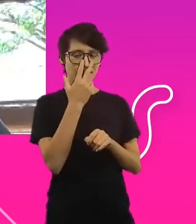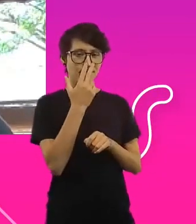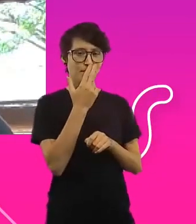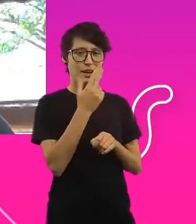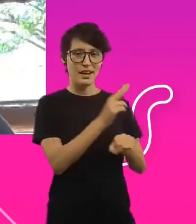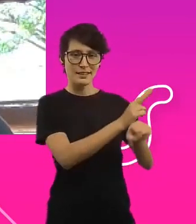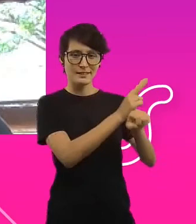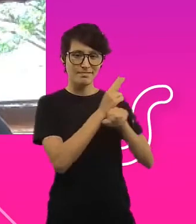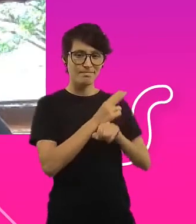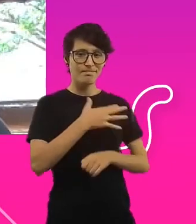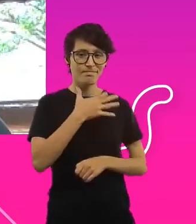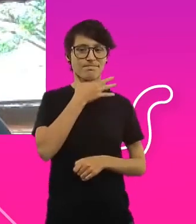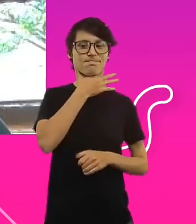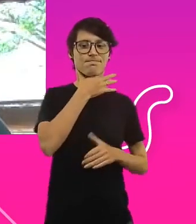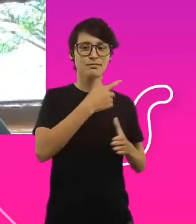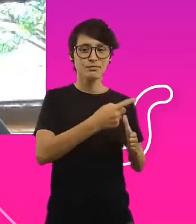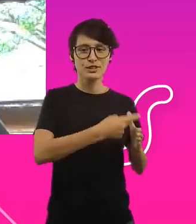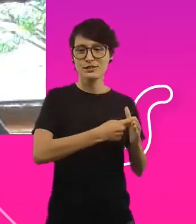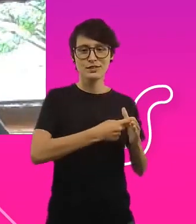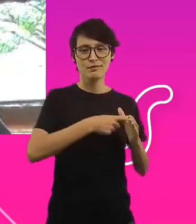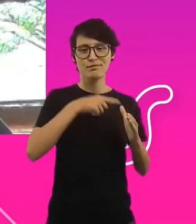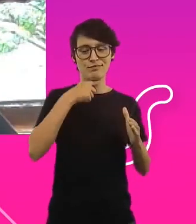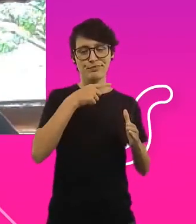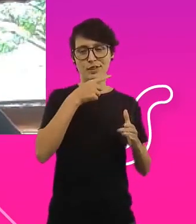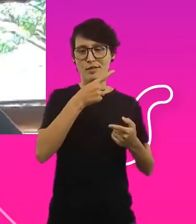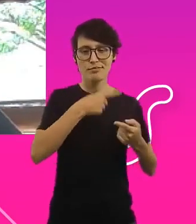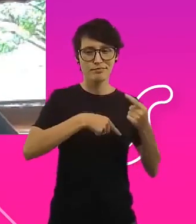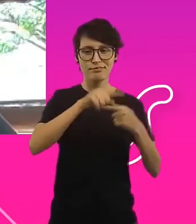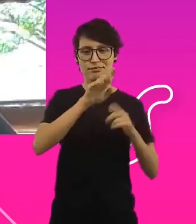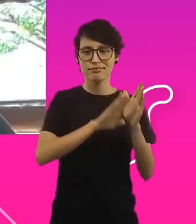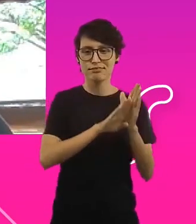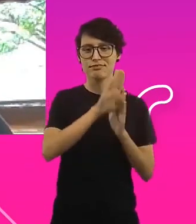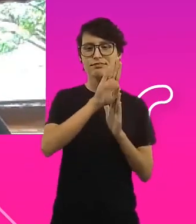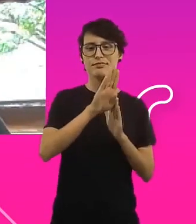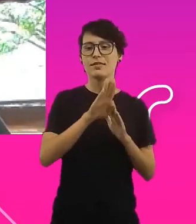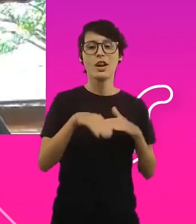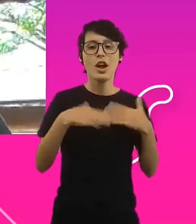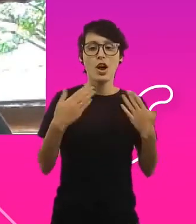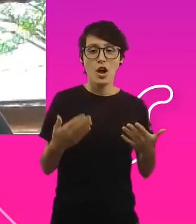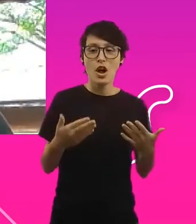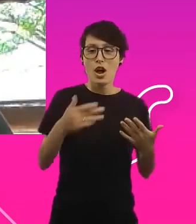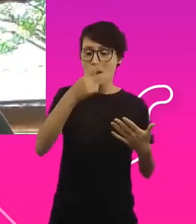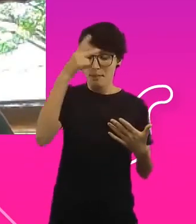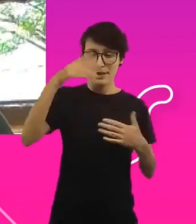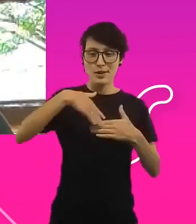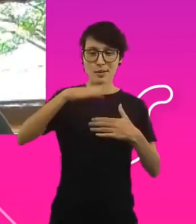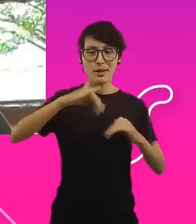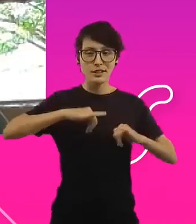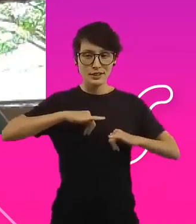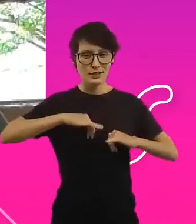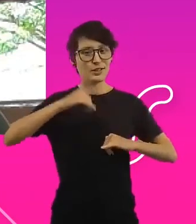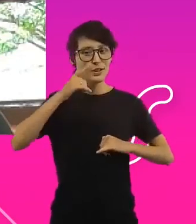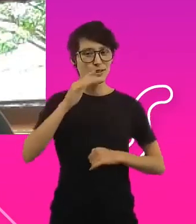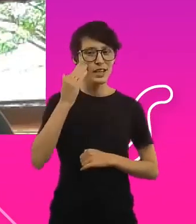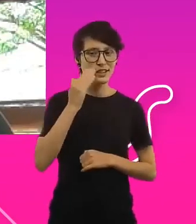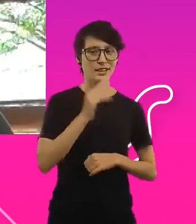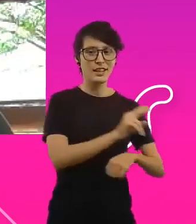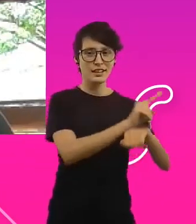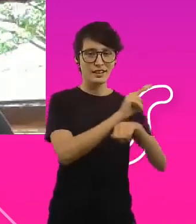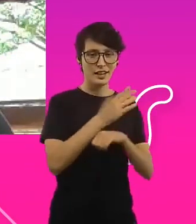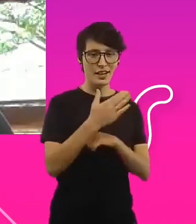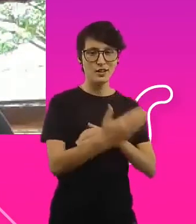que de alavancagem. Então, ele pergunta, hoje o empreendedor mais vulnerável consegue entender como o crédito é instrumento de alavancagem e não